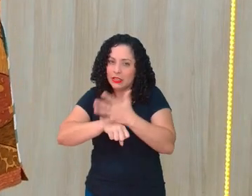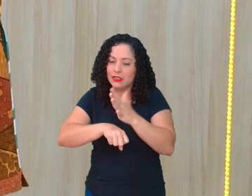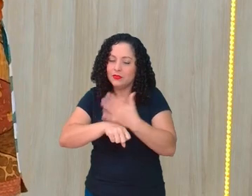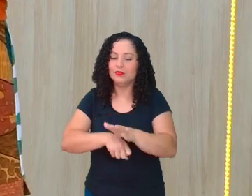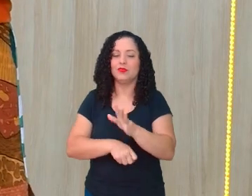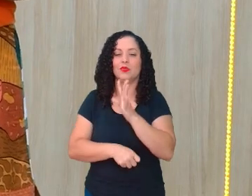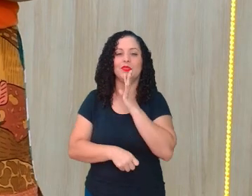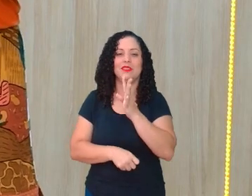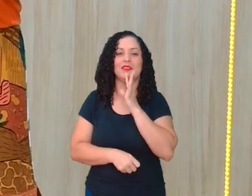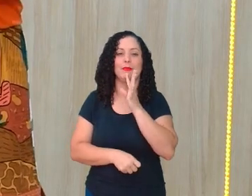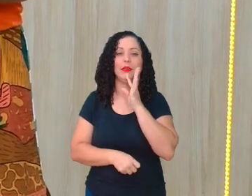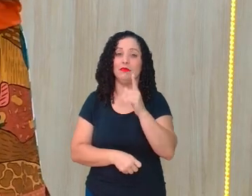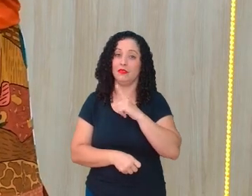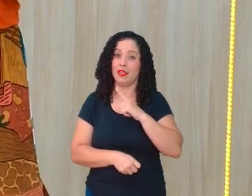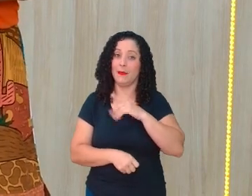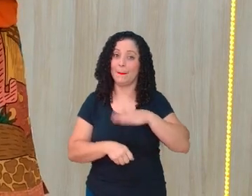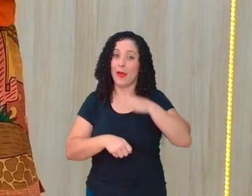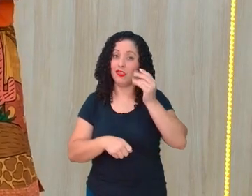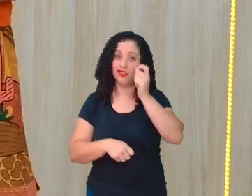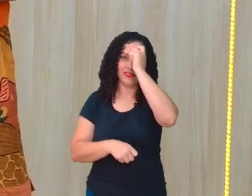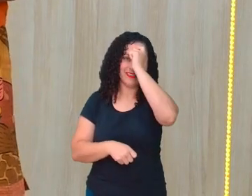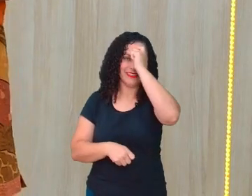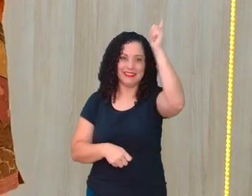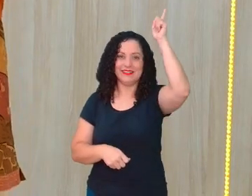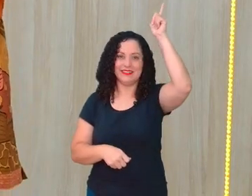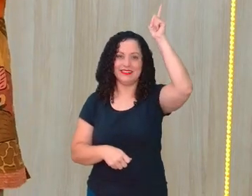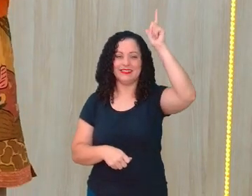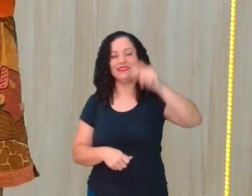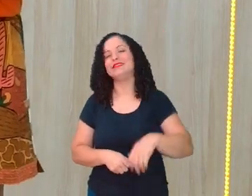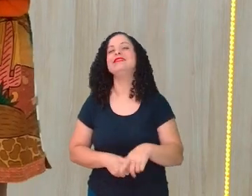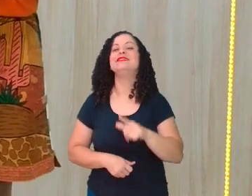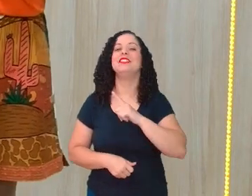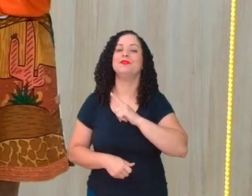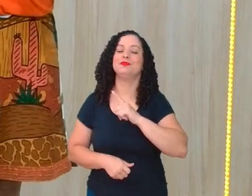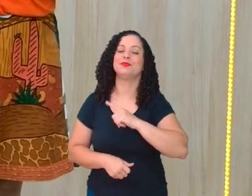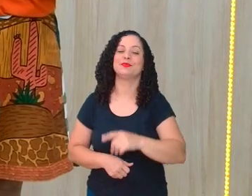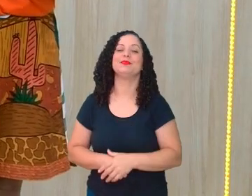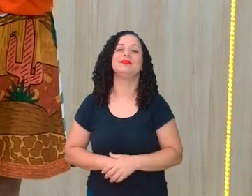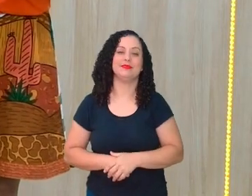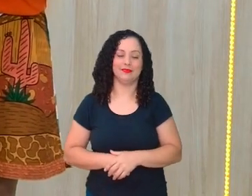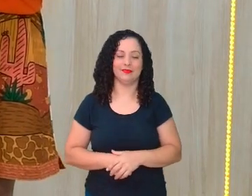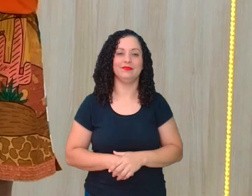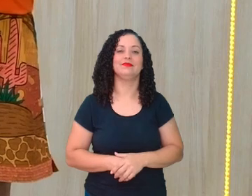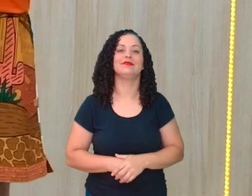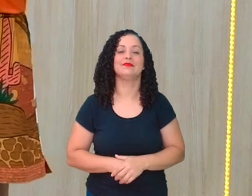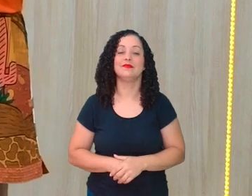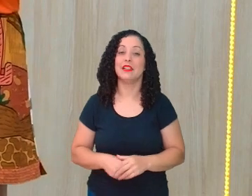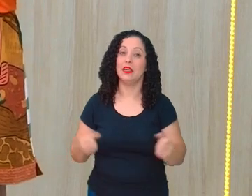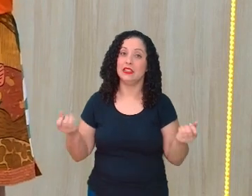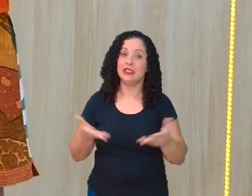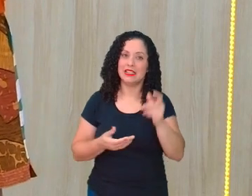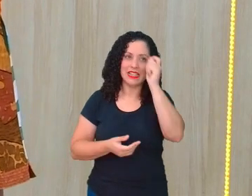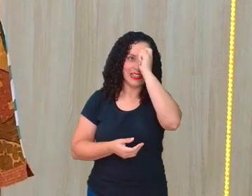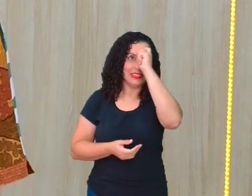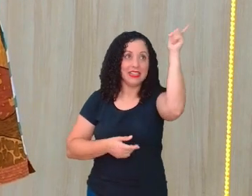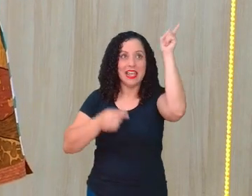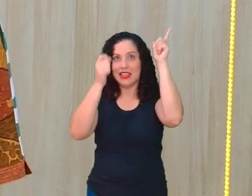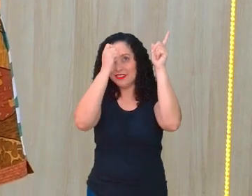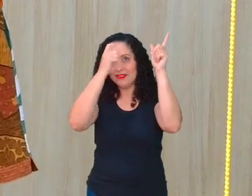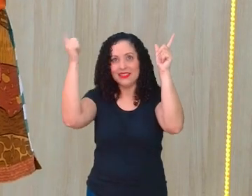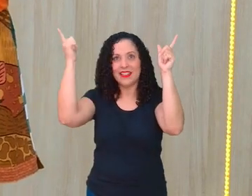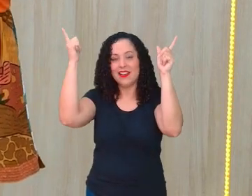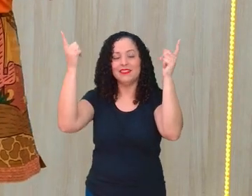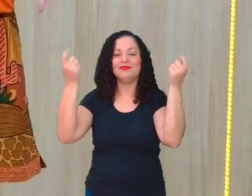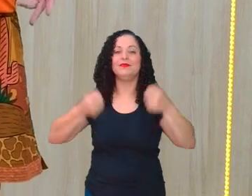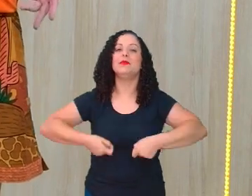conhecer, mais criativo você vai ser. Chegamos ao ponto. A criatividade,